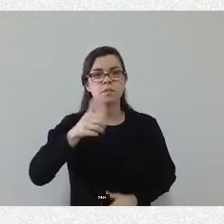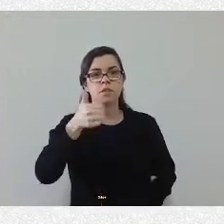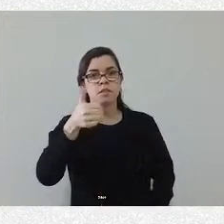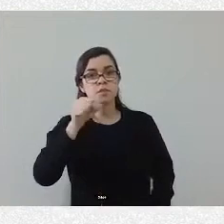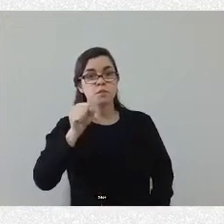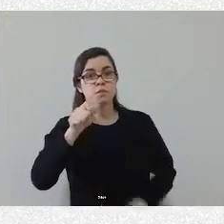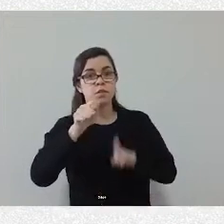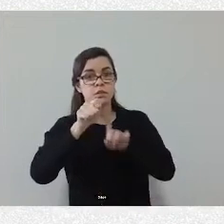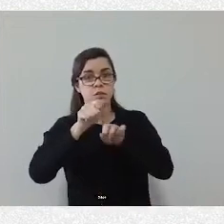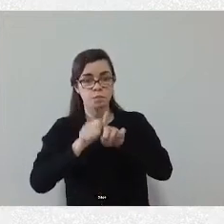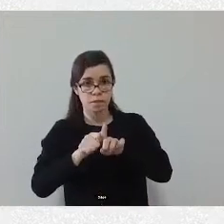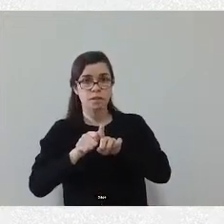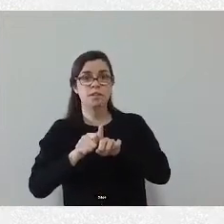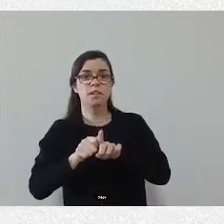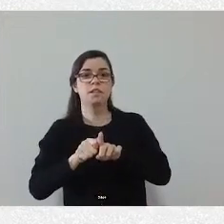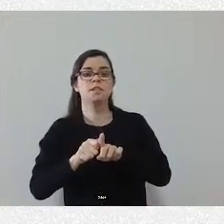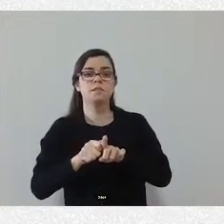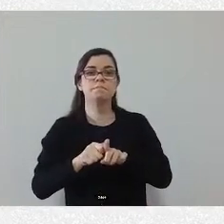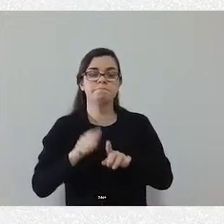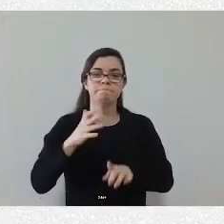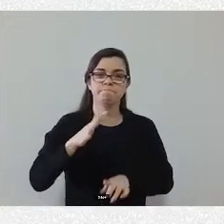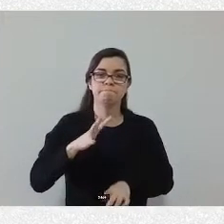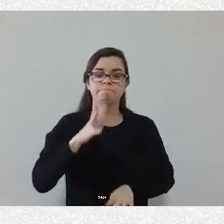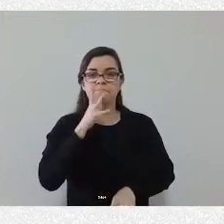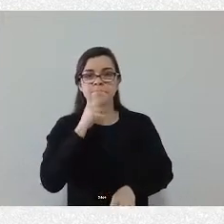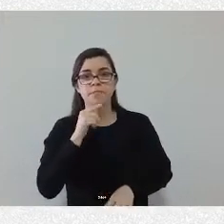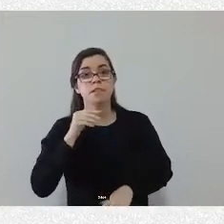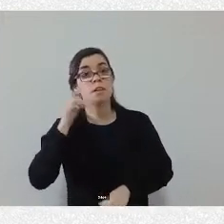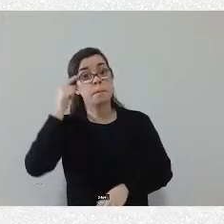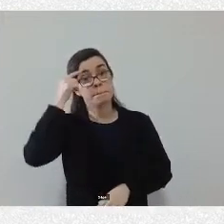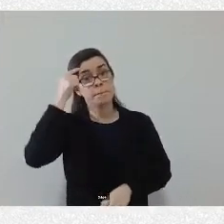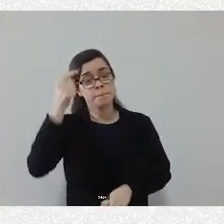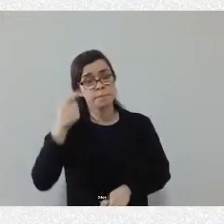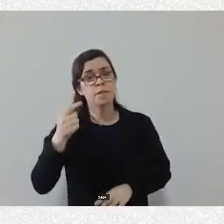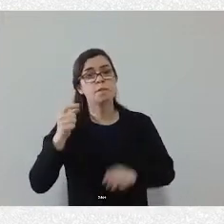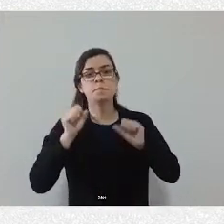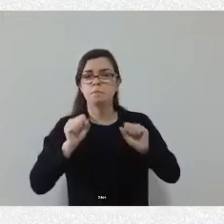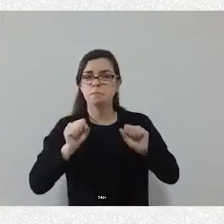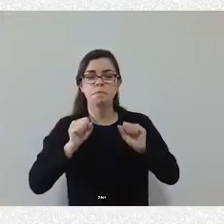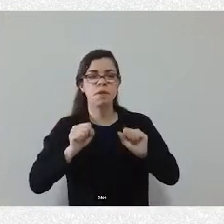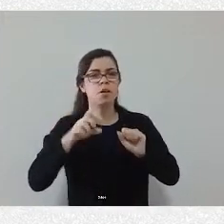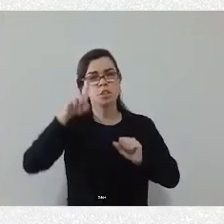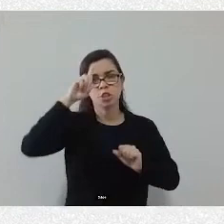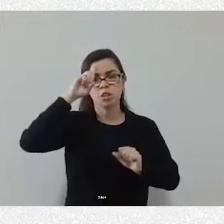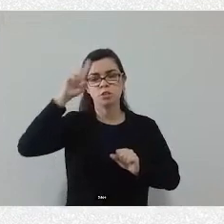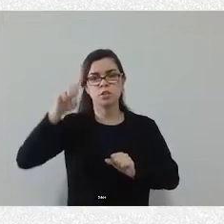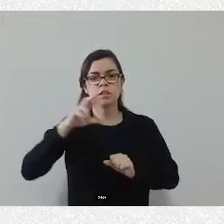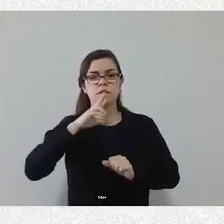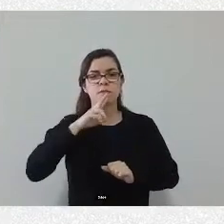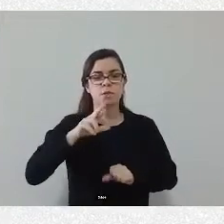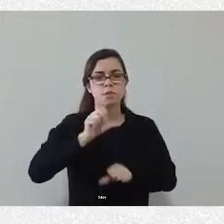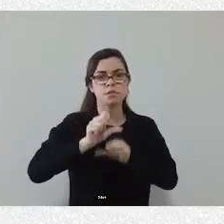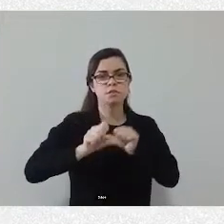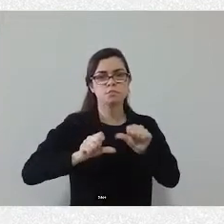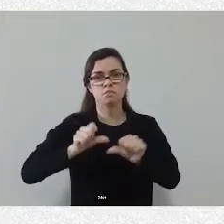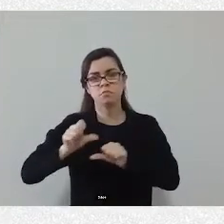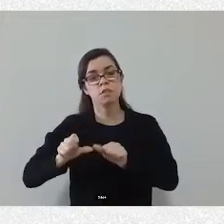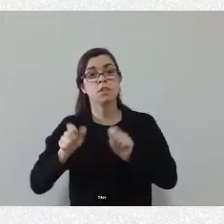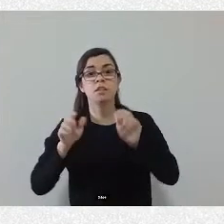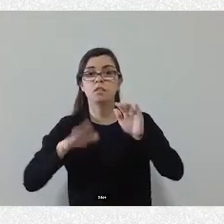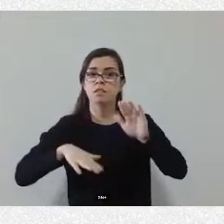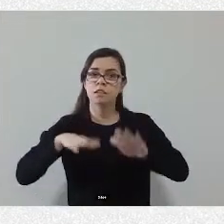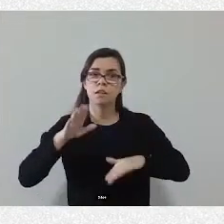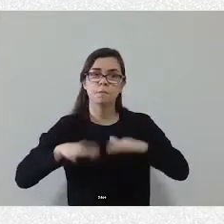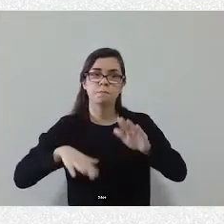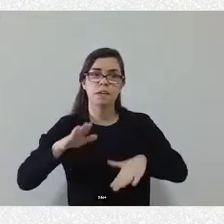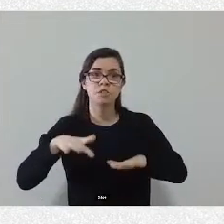estudo. Mas lembrando que às vezes esses tempos podem sofrer algumas modificações a depender, né, da velocidade de recrutamento de